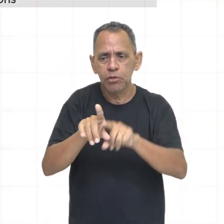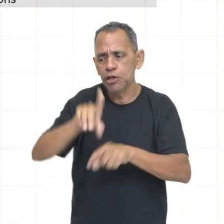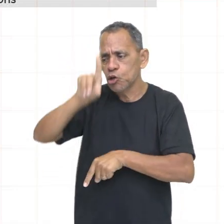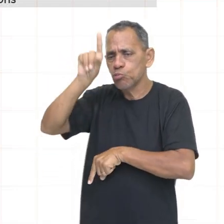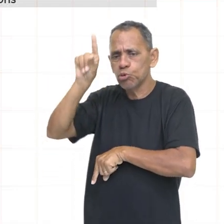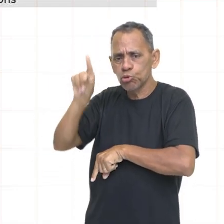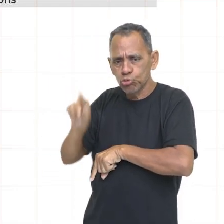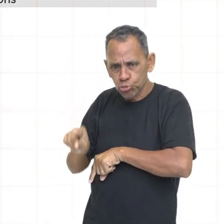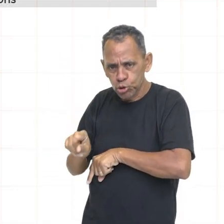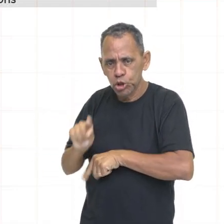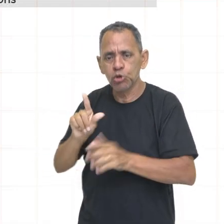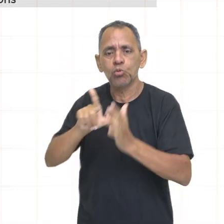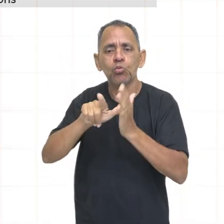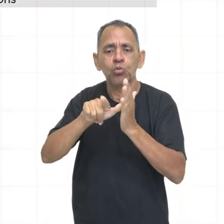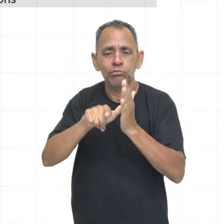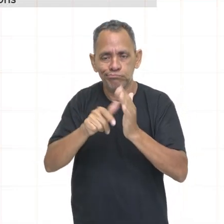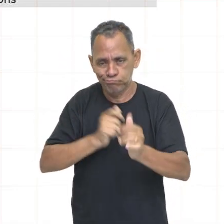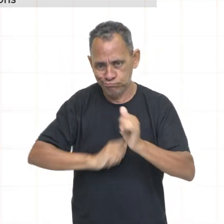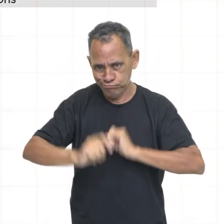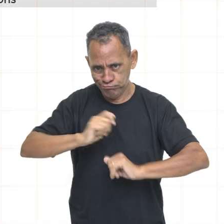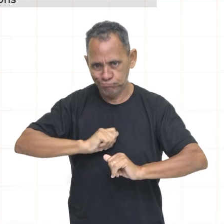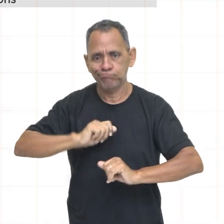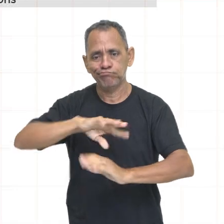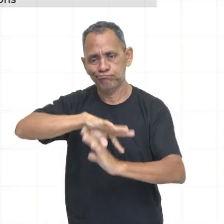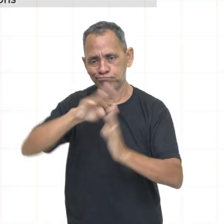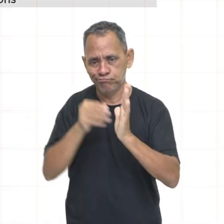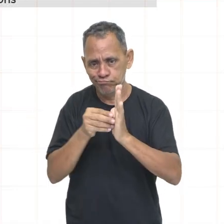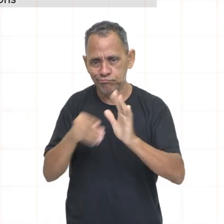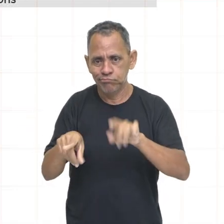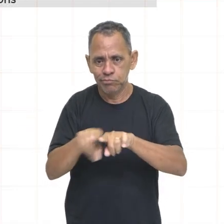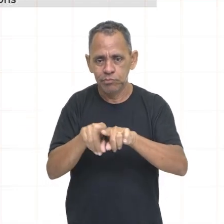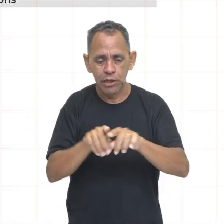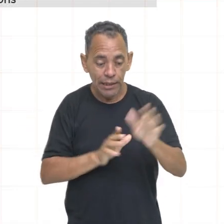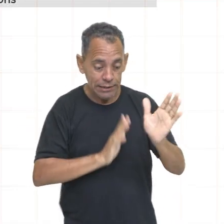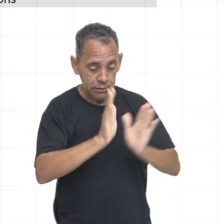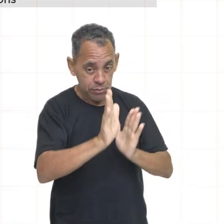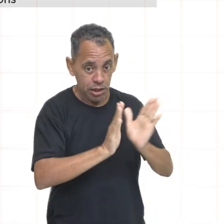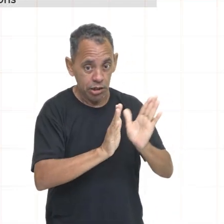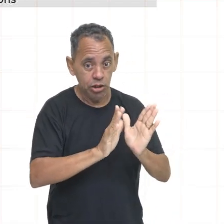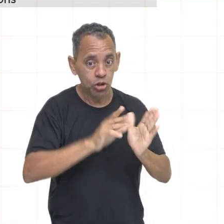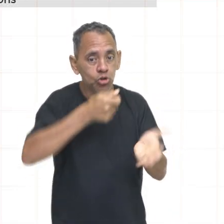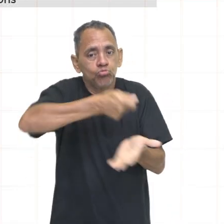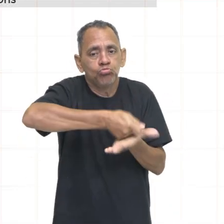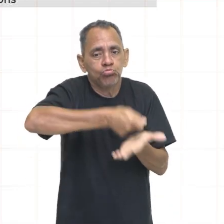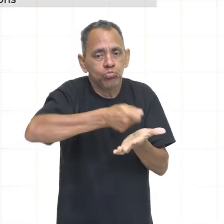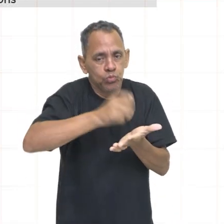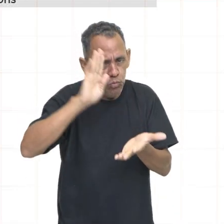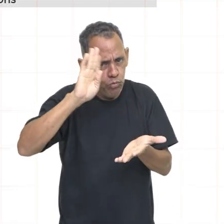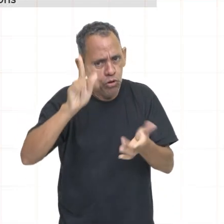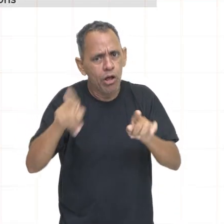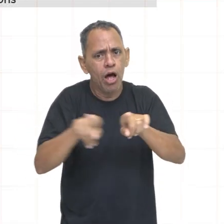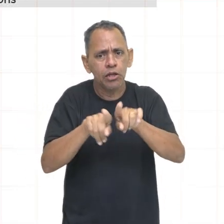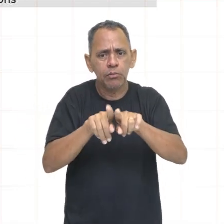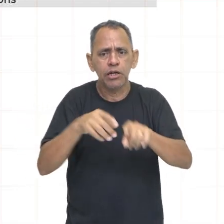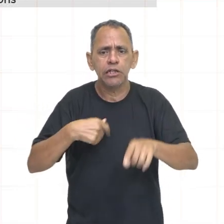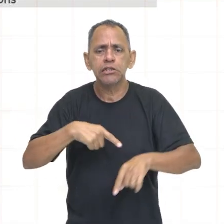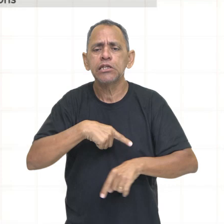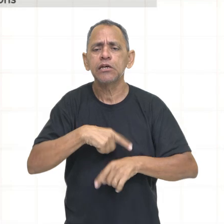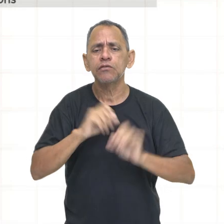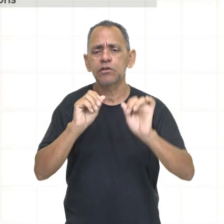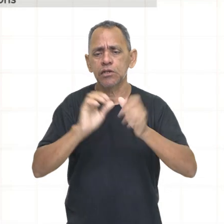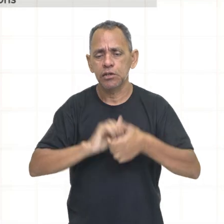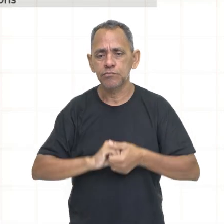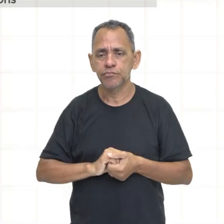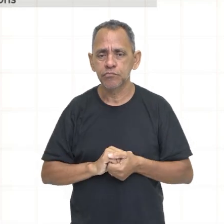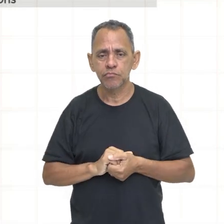minimizar ou eliminar o atraso econômico na Amazônia. Galera, naquele momento da ditadura militar, e também